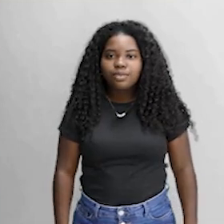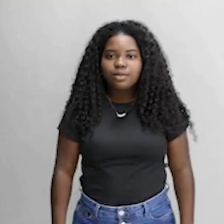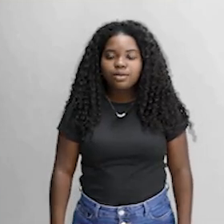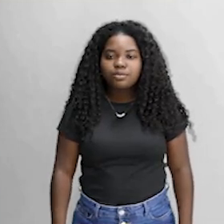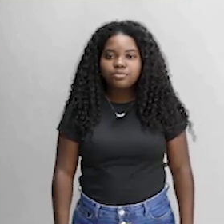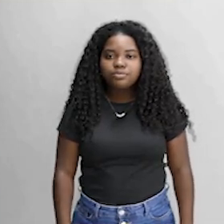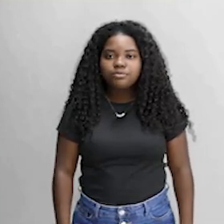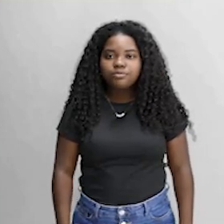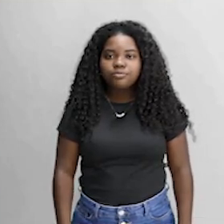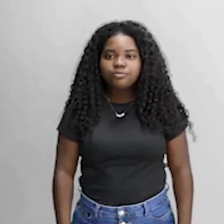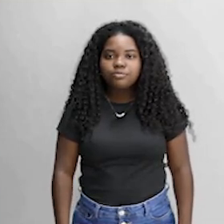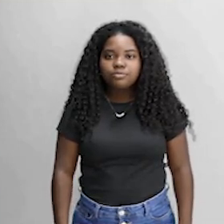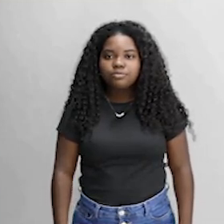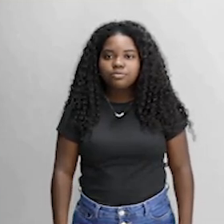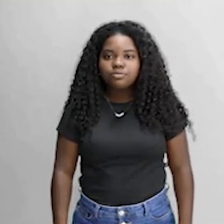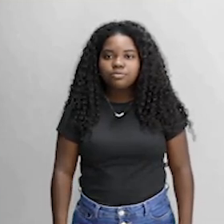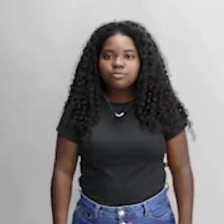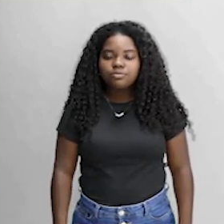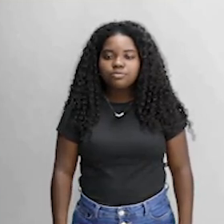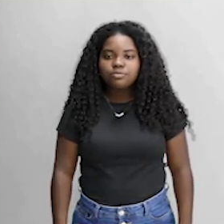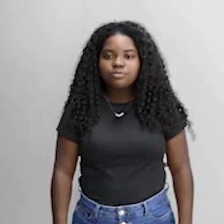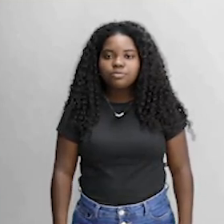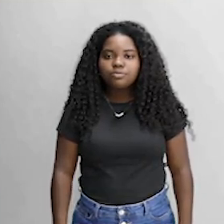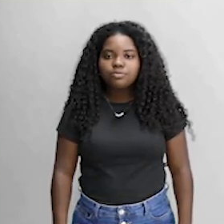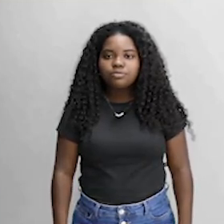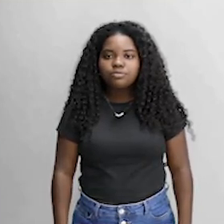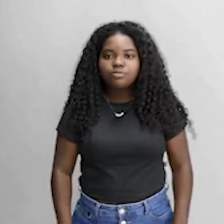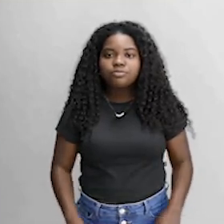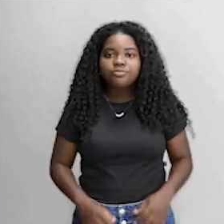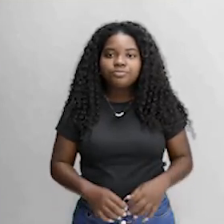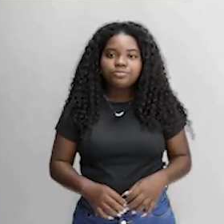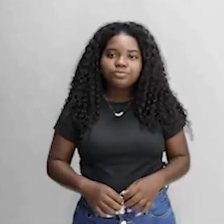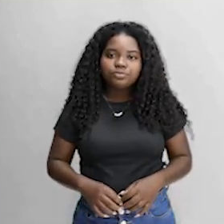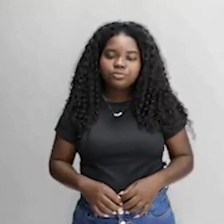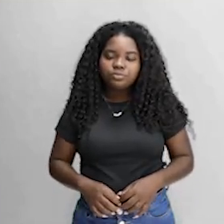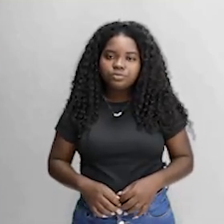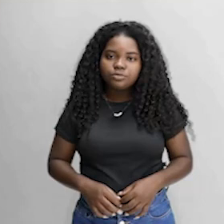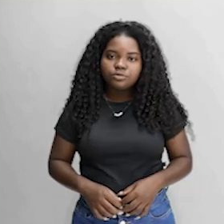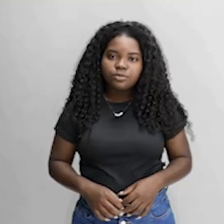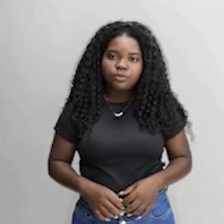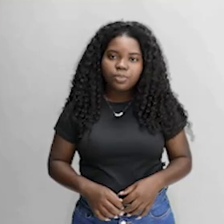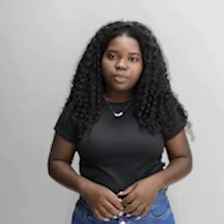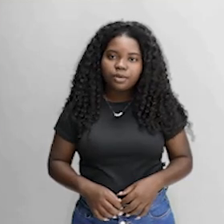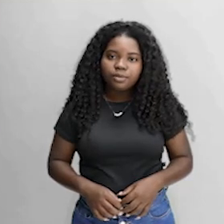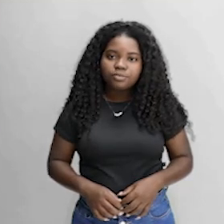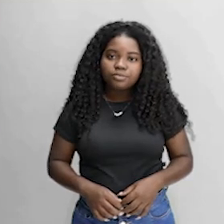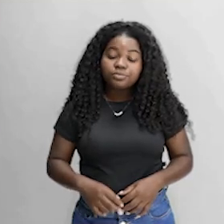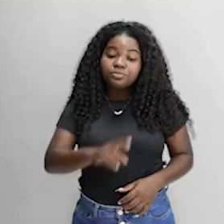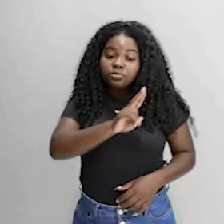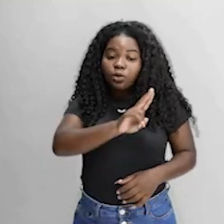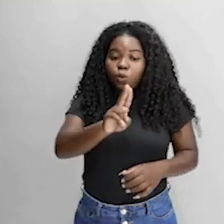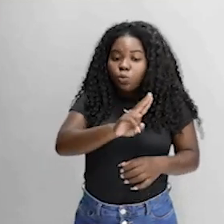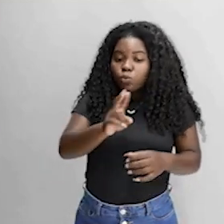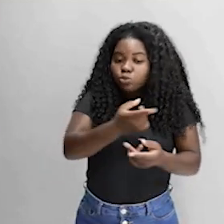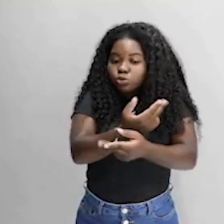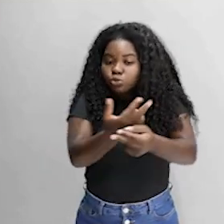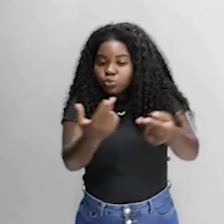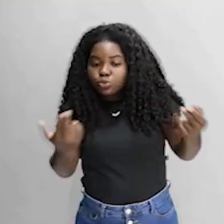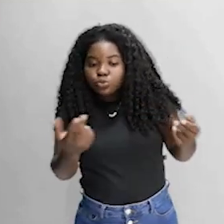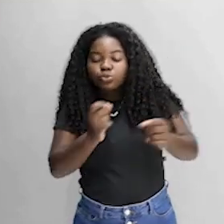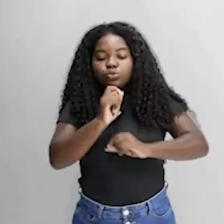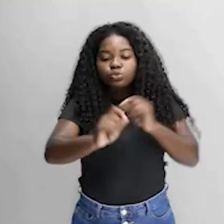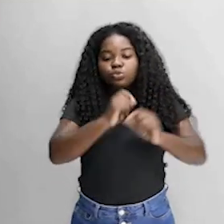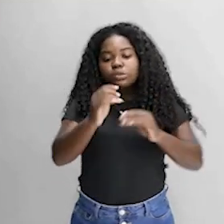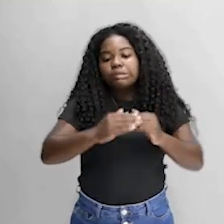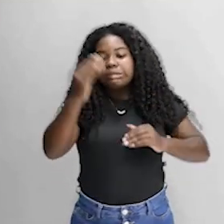não viaja com isso não. É para dedução isso aqui, ok? Os termos, perceba, de maior